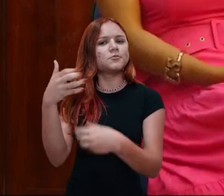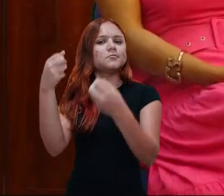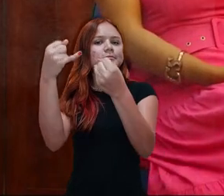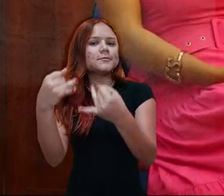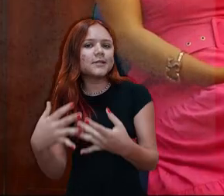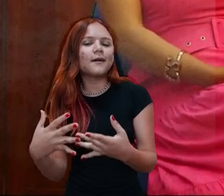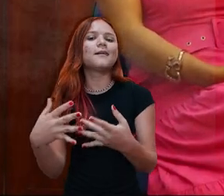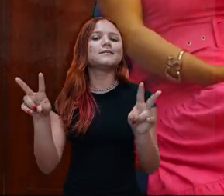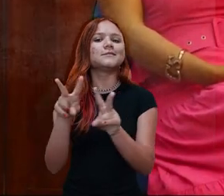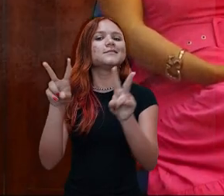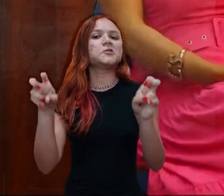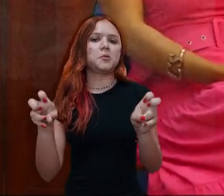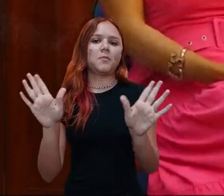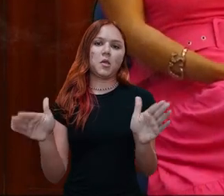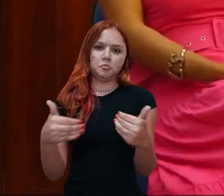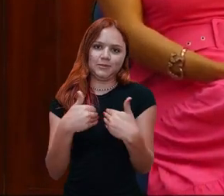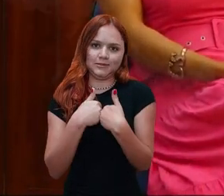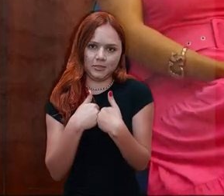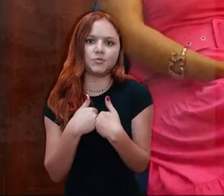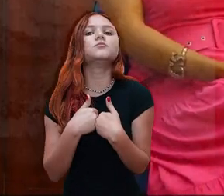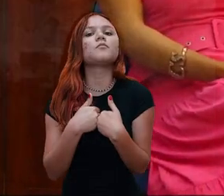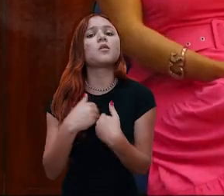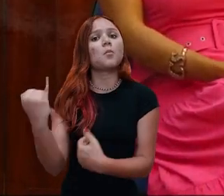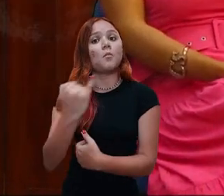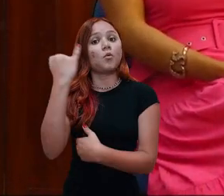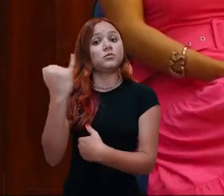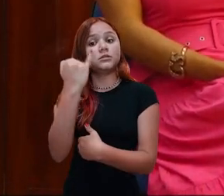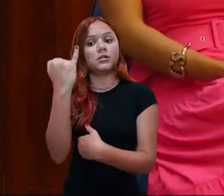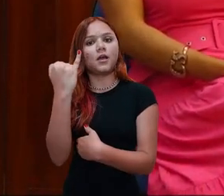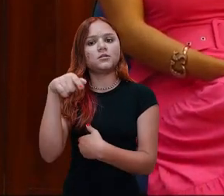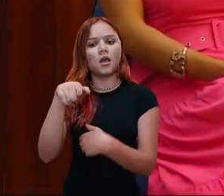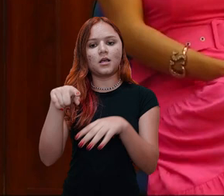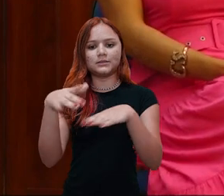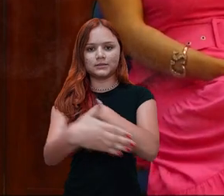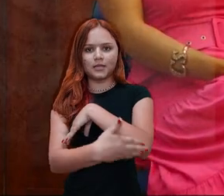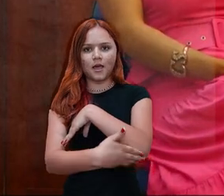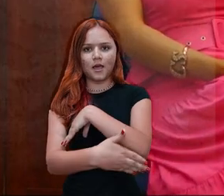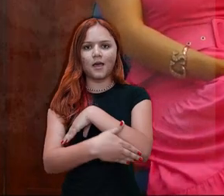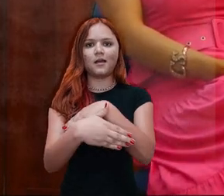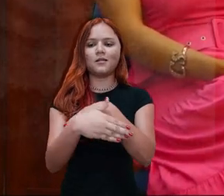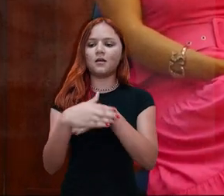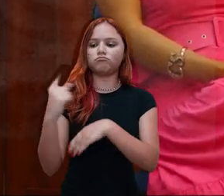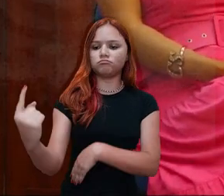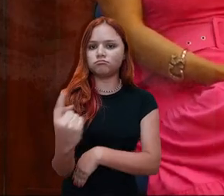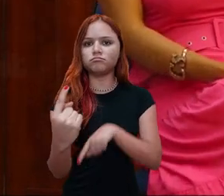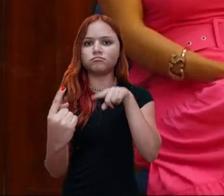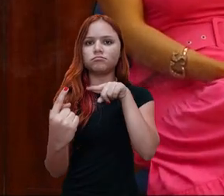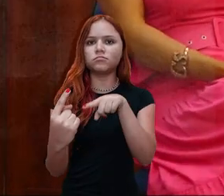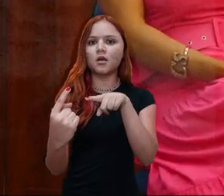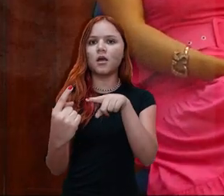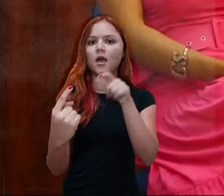palestras, falar da importância do aluno autista dentro da sala de aula, para que ele seja bem